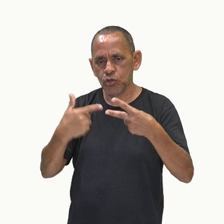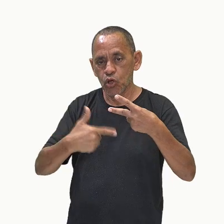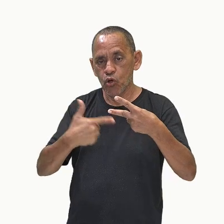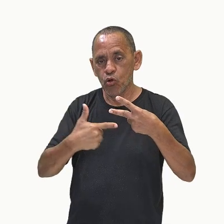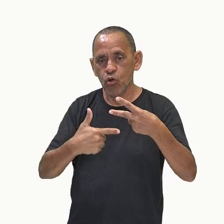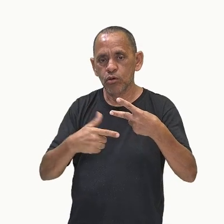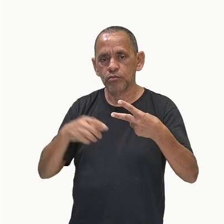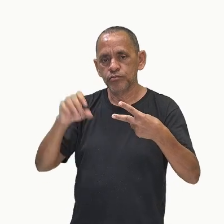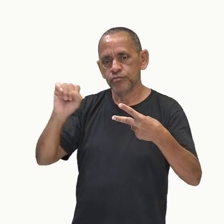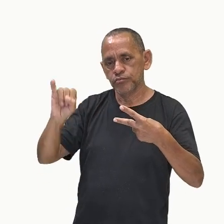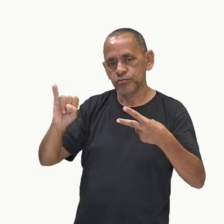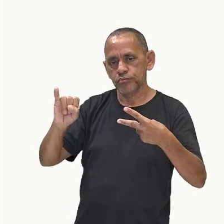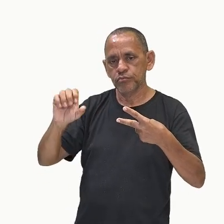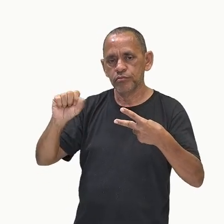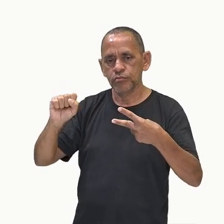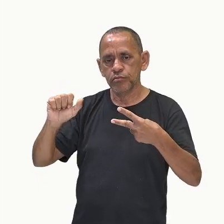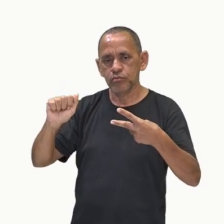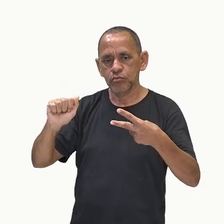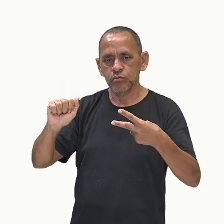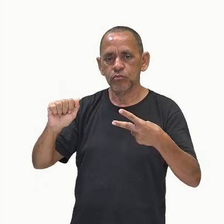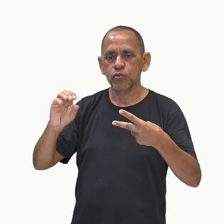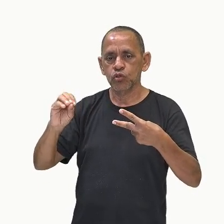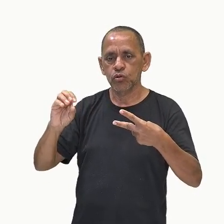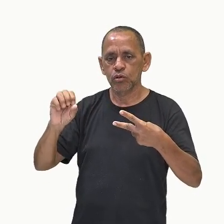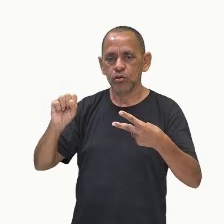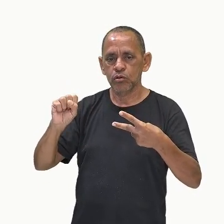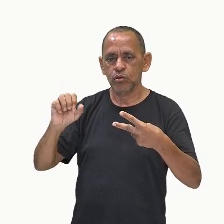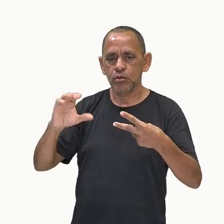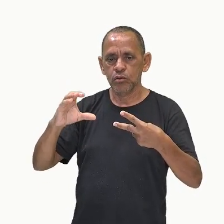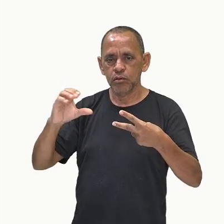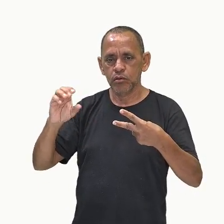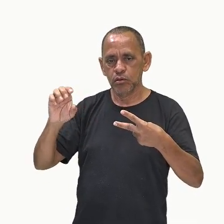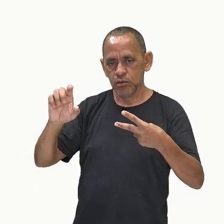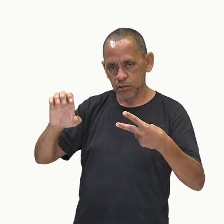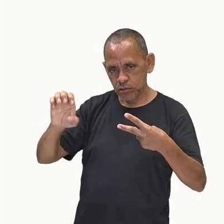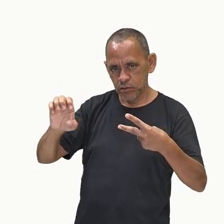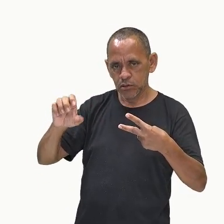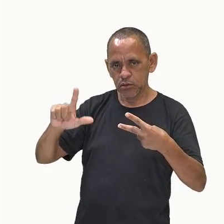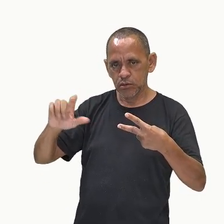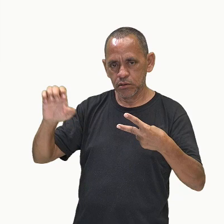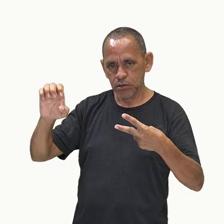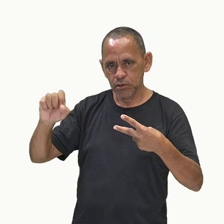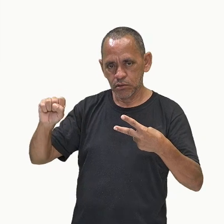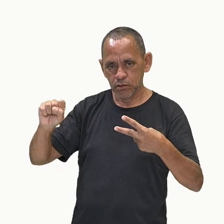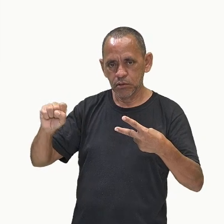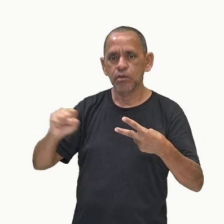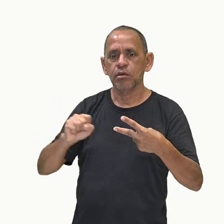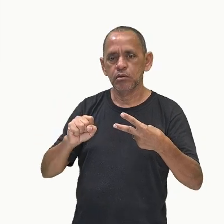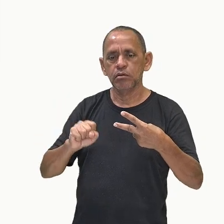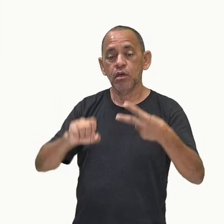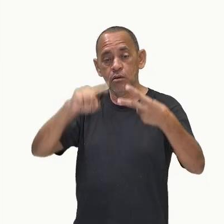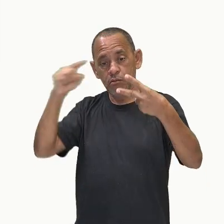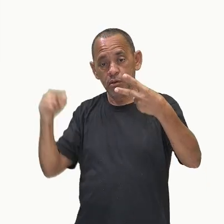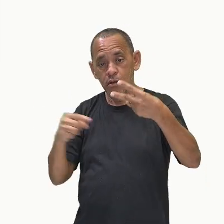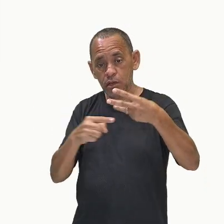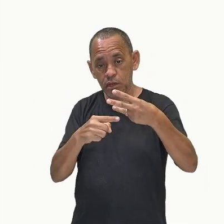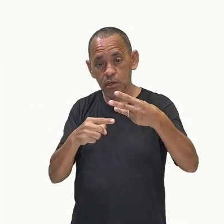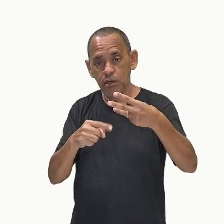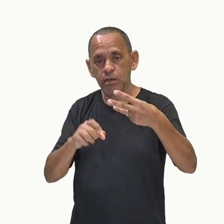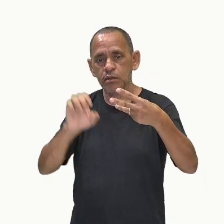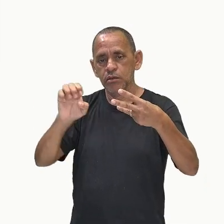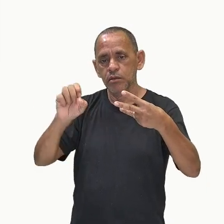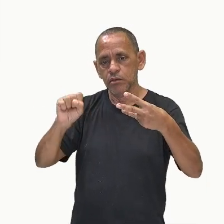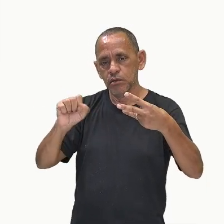de escaleno. Essas definições, pessoal, elas são muito importantes na resolução de questões mais complexas,